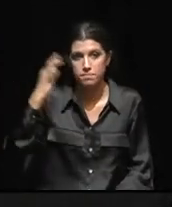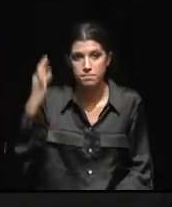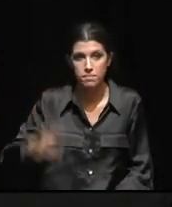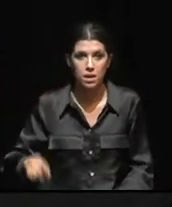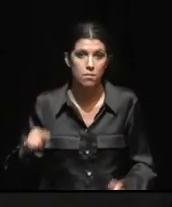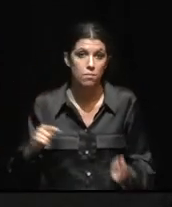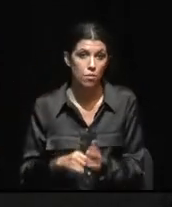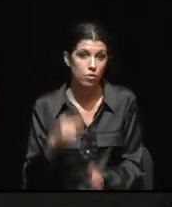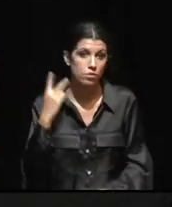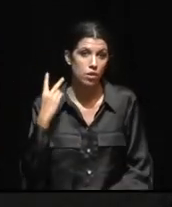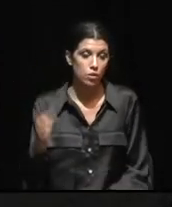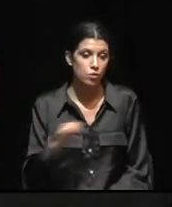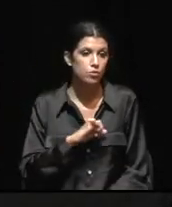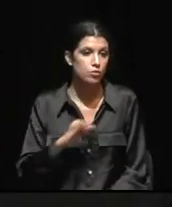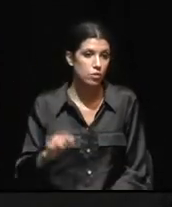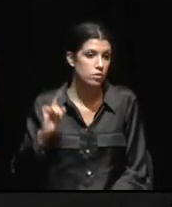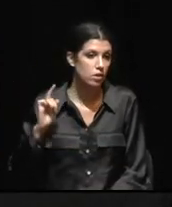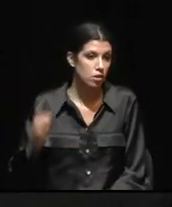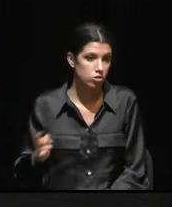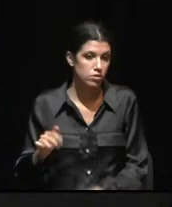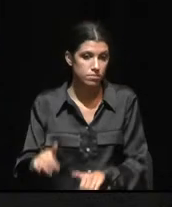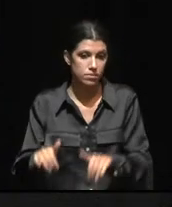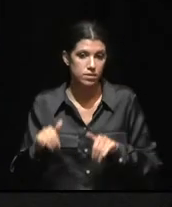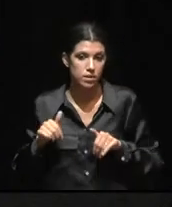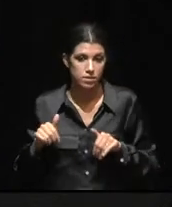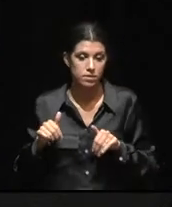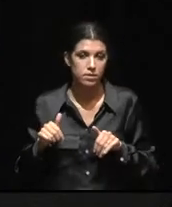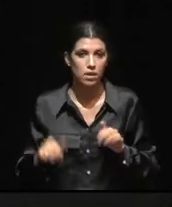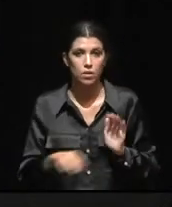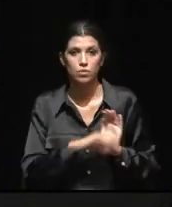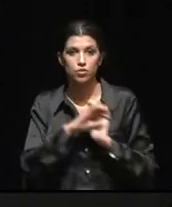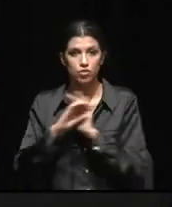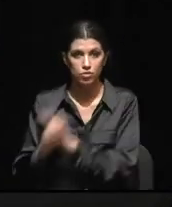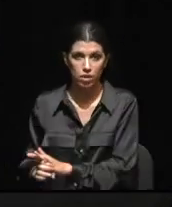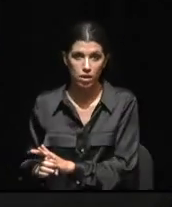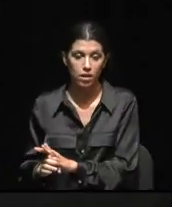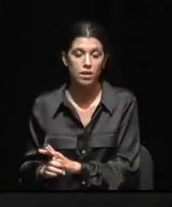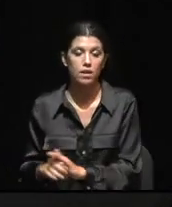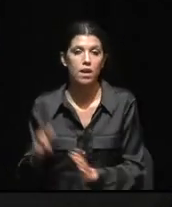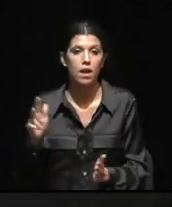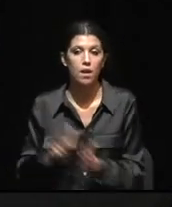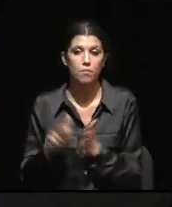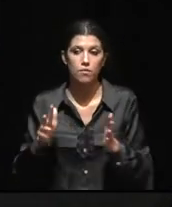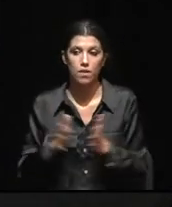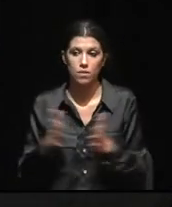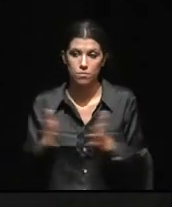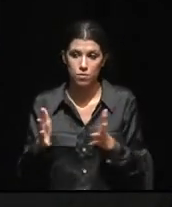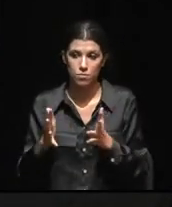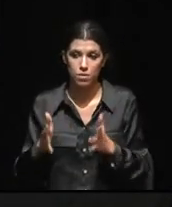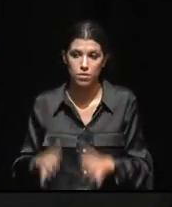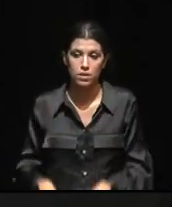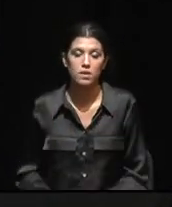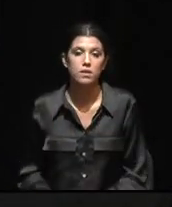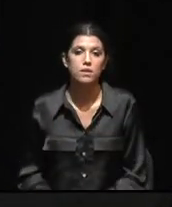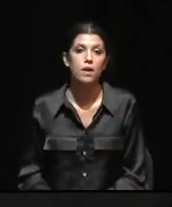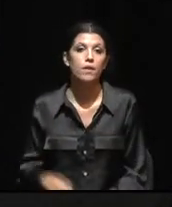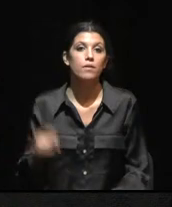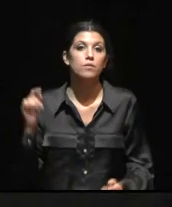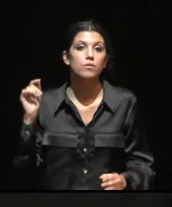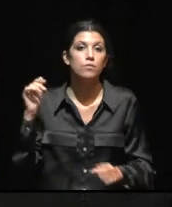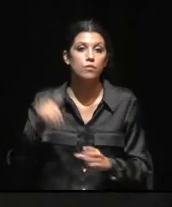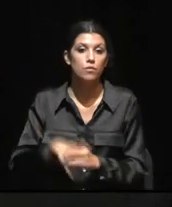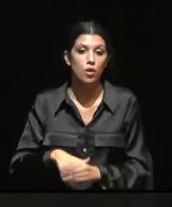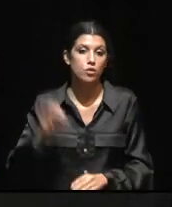ponto dois quem Vota contra quem se abstém chega foi aprovado por maioria o voto